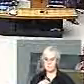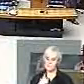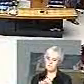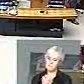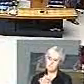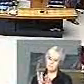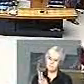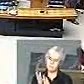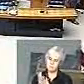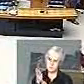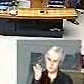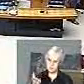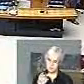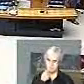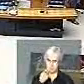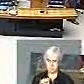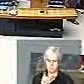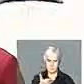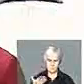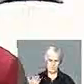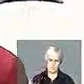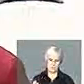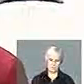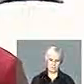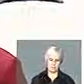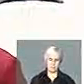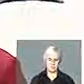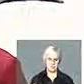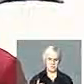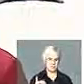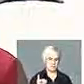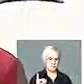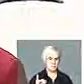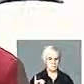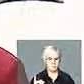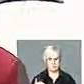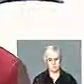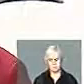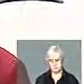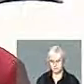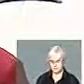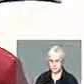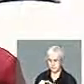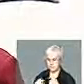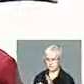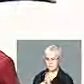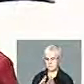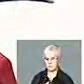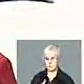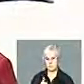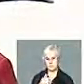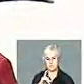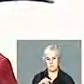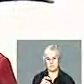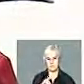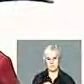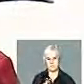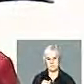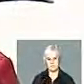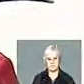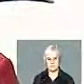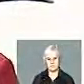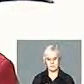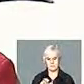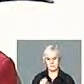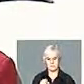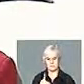pronunciamento tão importante a respeito da democracia, do Estado democrático